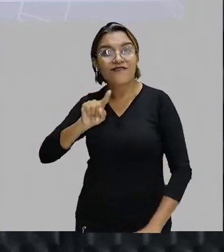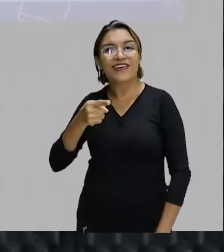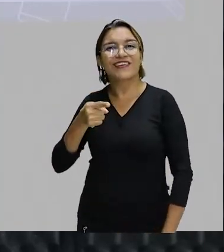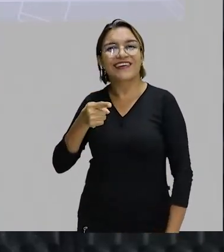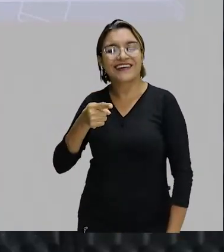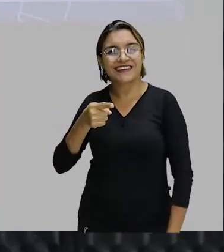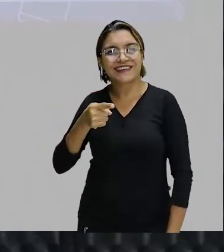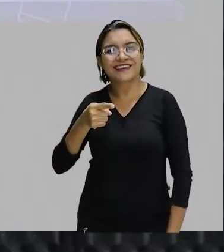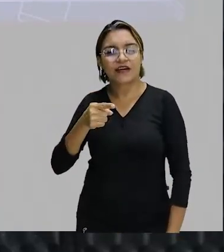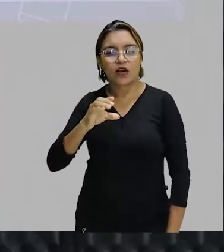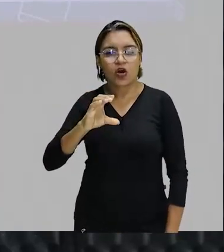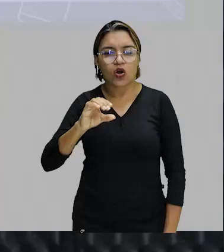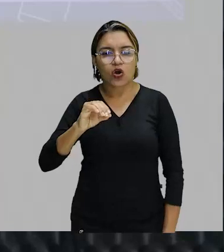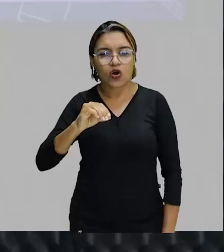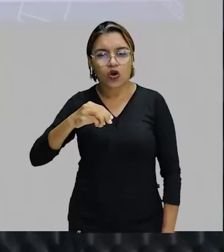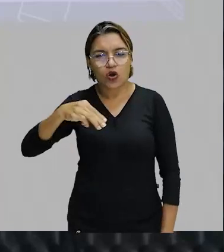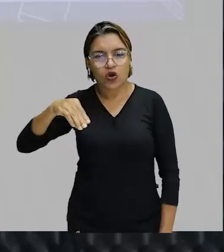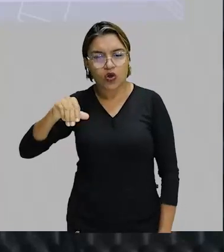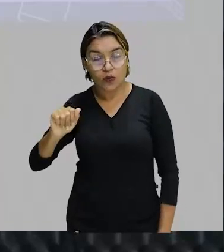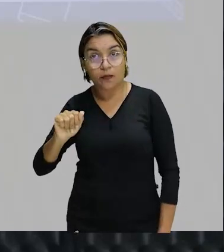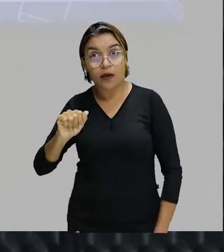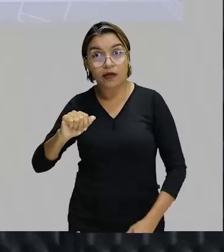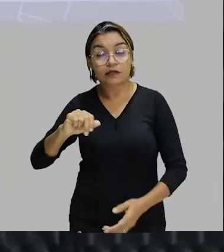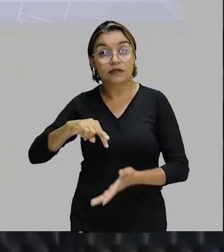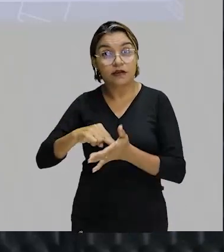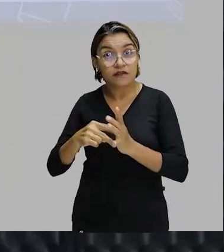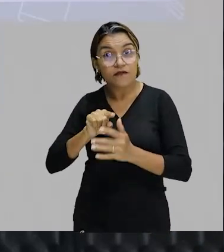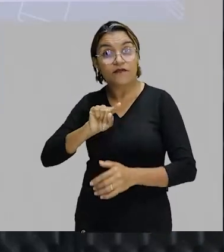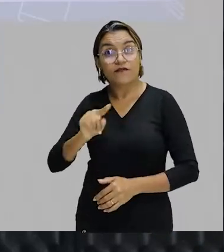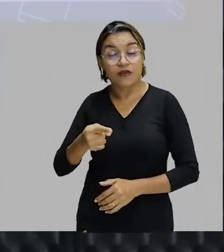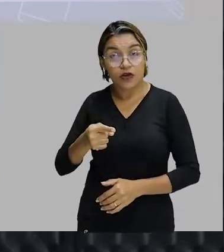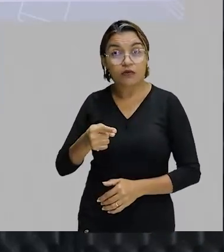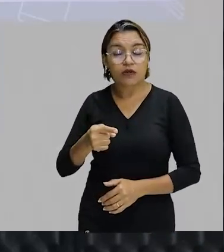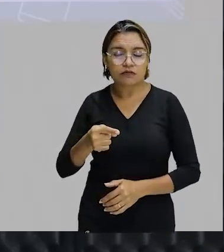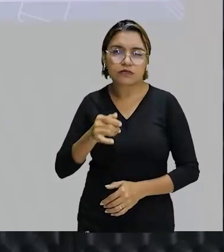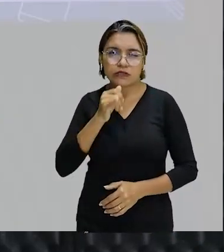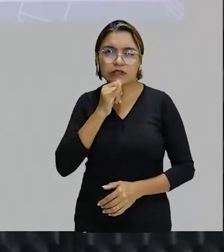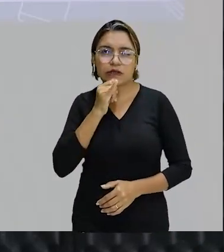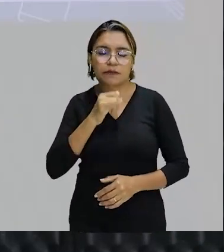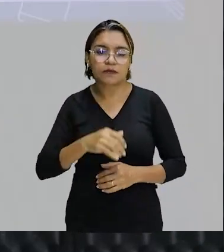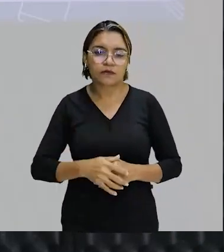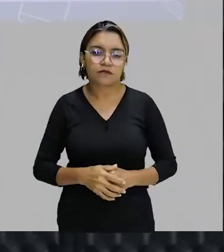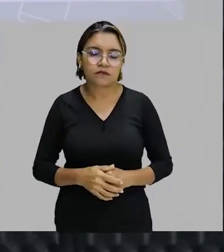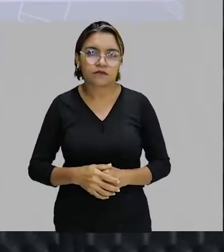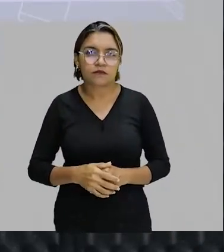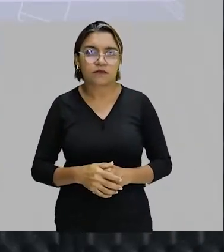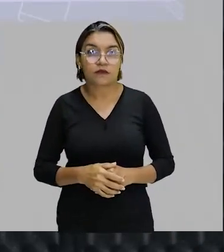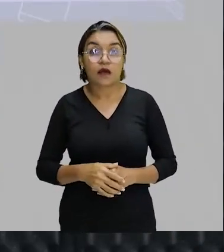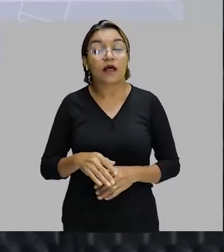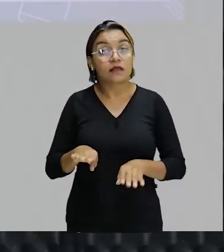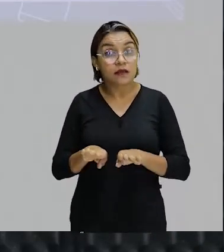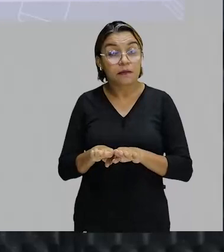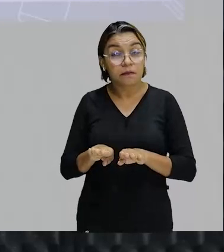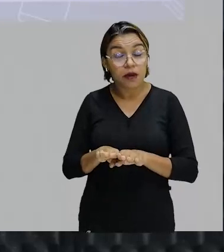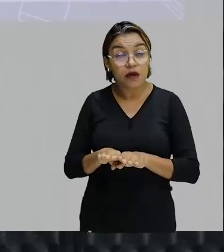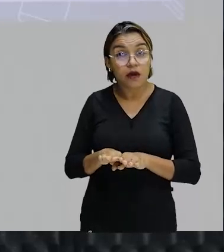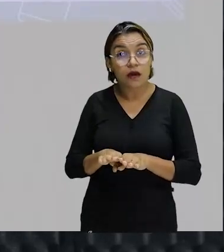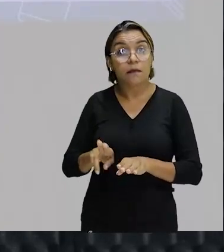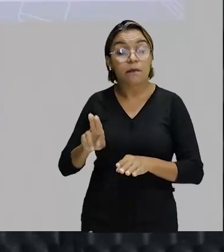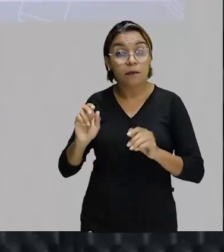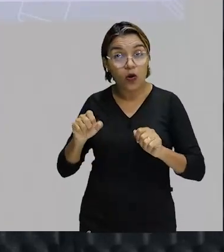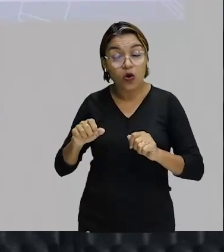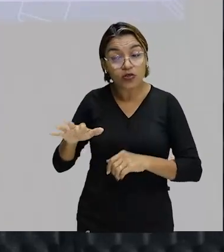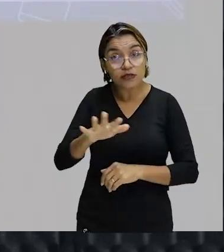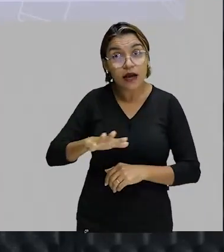Tá? Coma também pode se referir àquela condição médica, uma pessoa está em coma, mas nesse caso, nesse contexto que